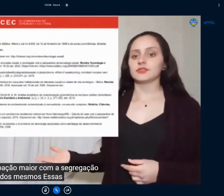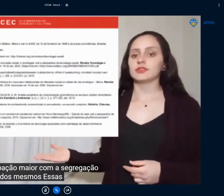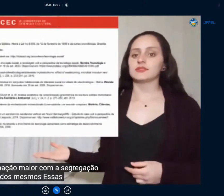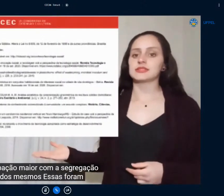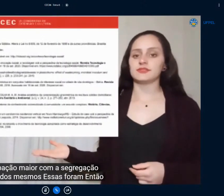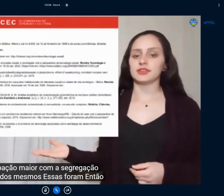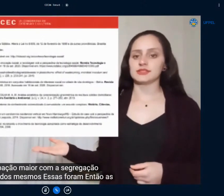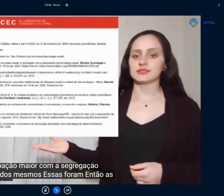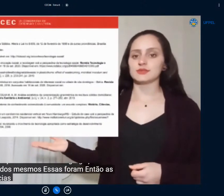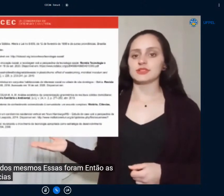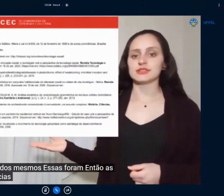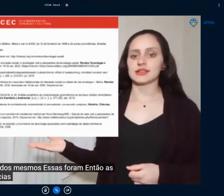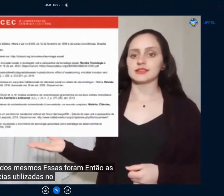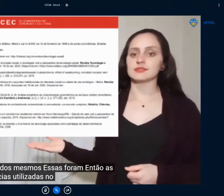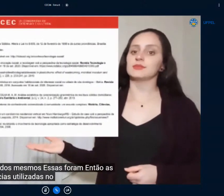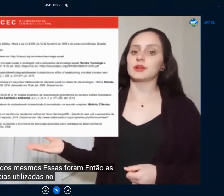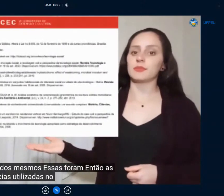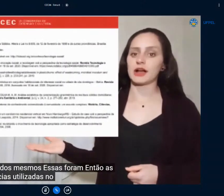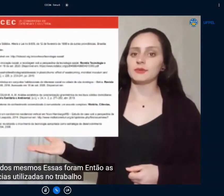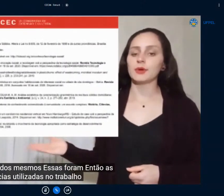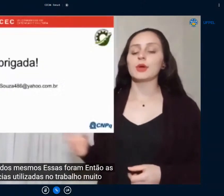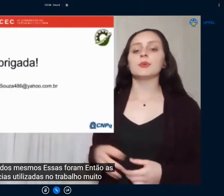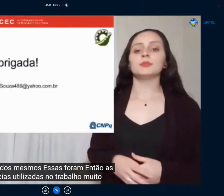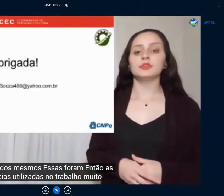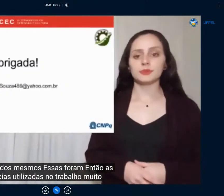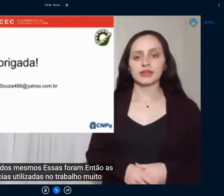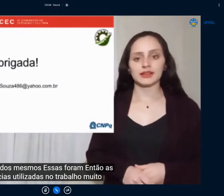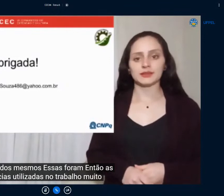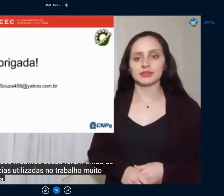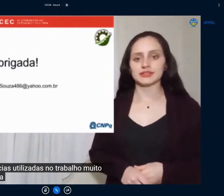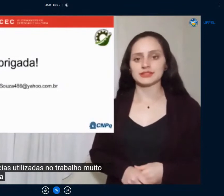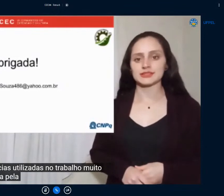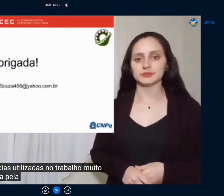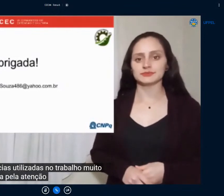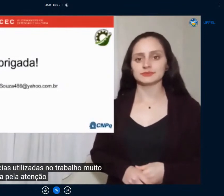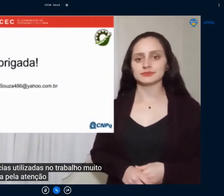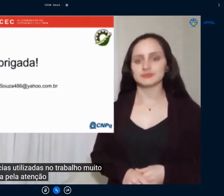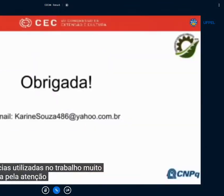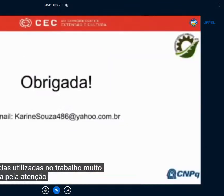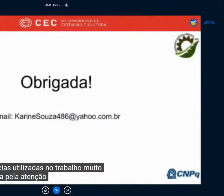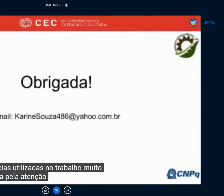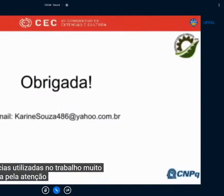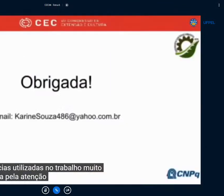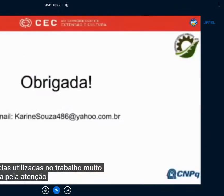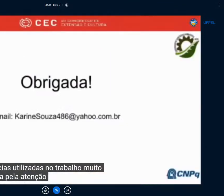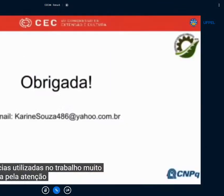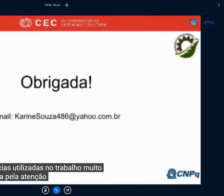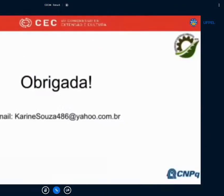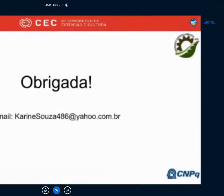Essas foram, então, as referências utilizadas no trabalho. Muito obrigada pela atenção.